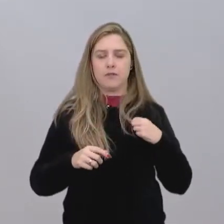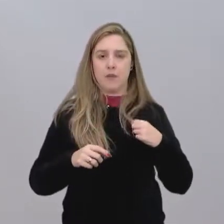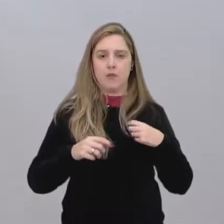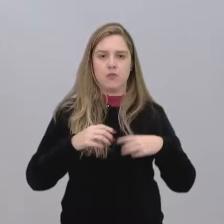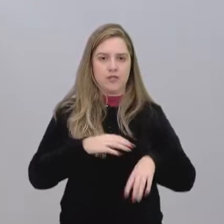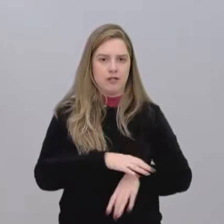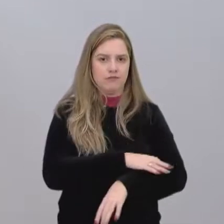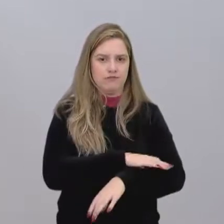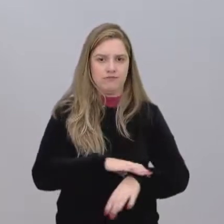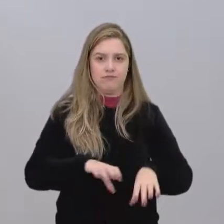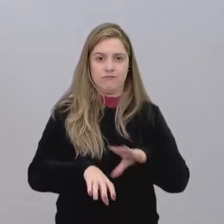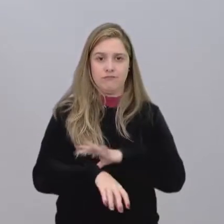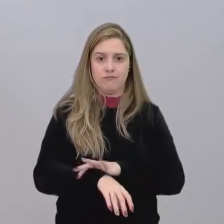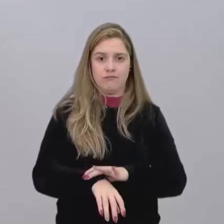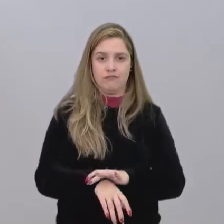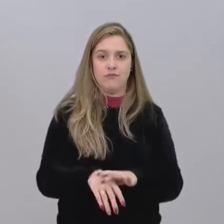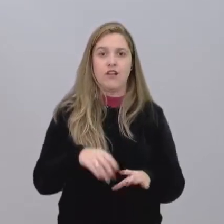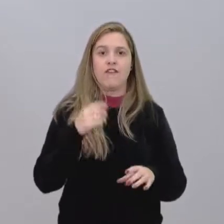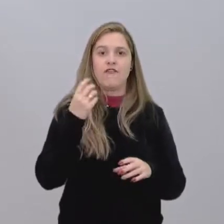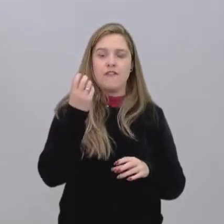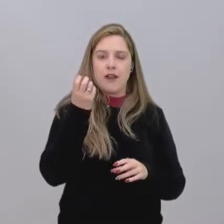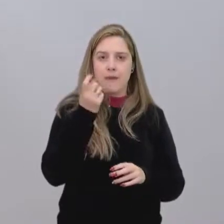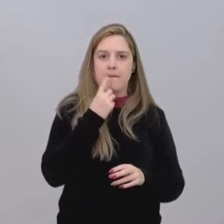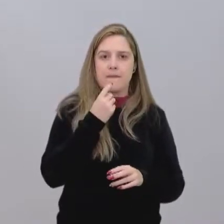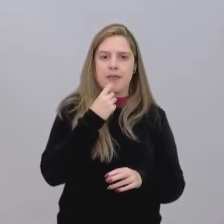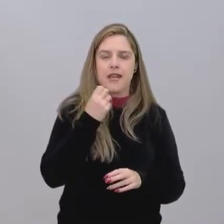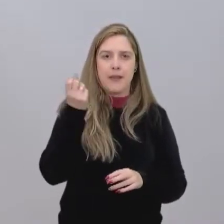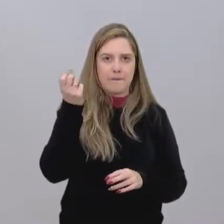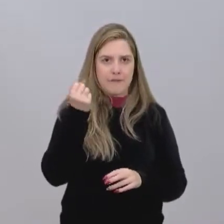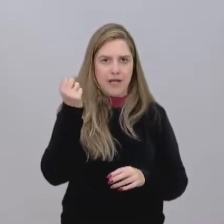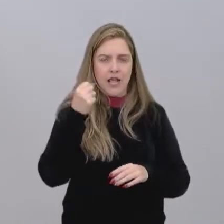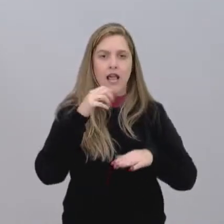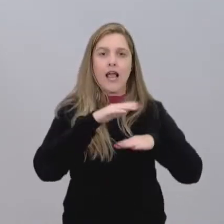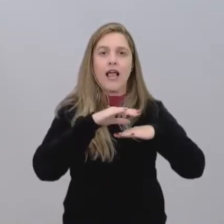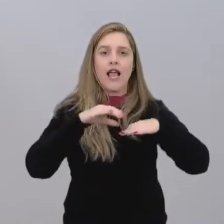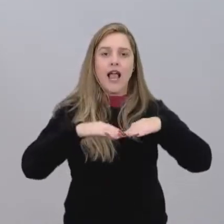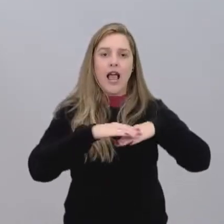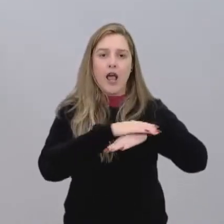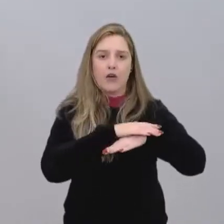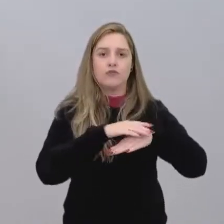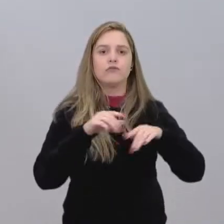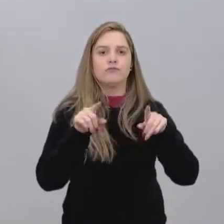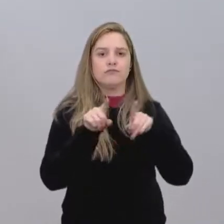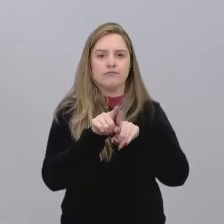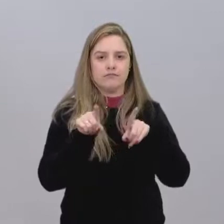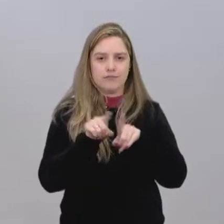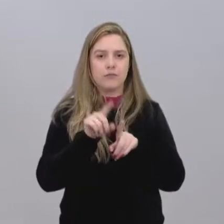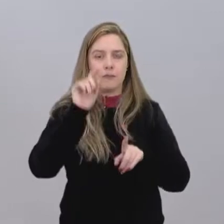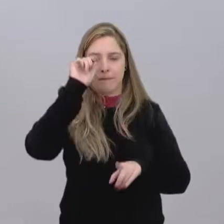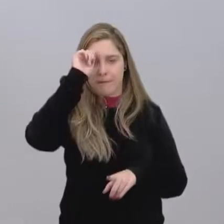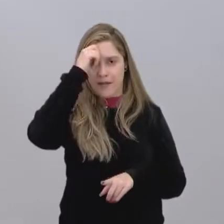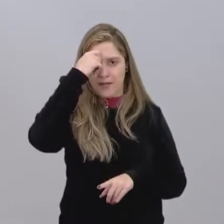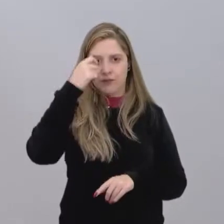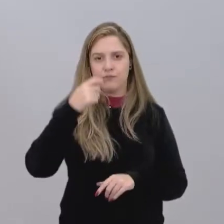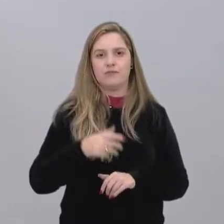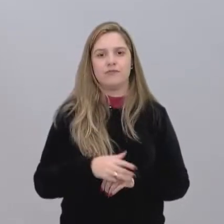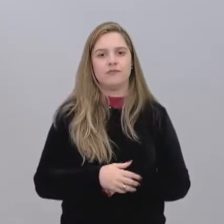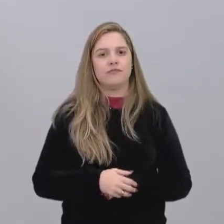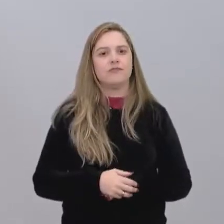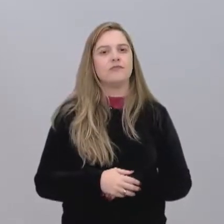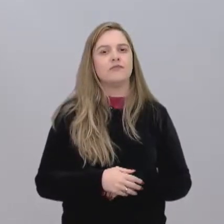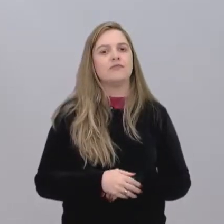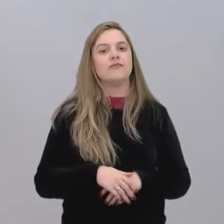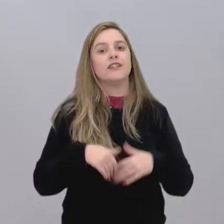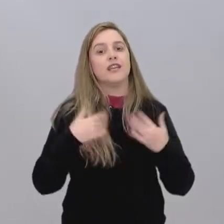lã vermelha e branca, calça jeans azul e os meus sapatos pretos. Então aí para